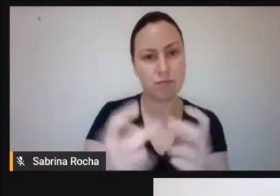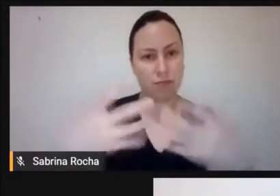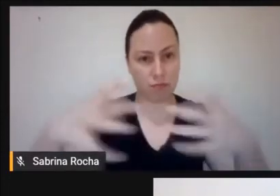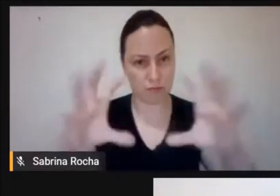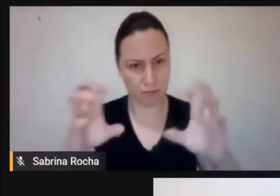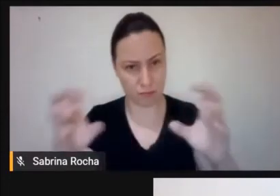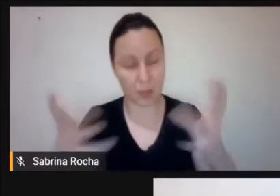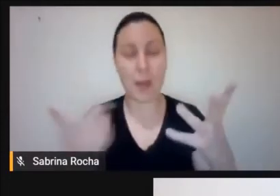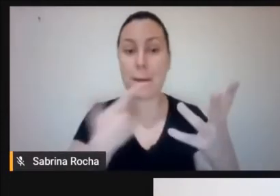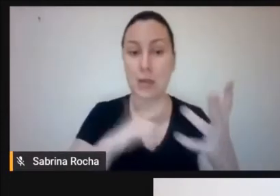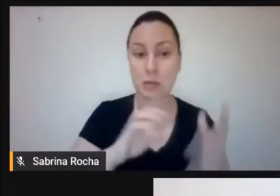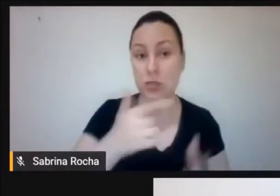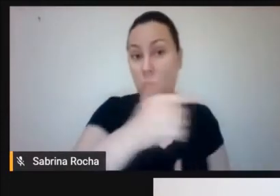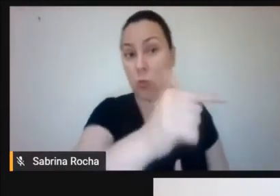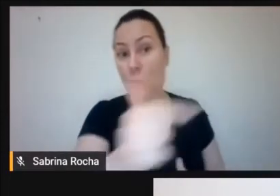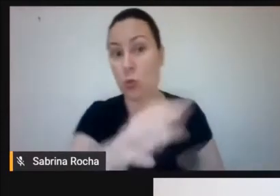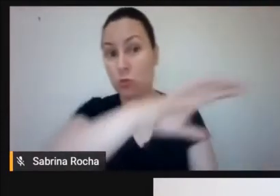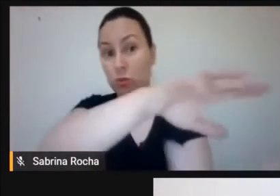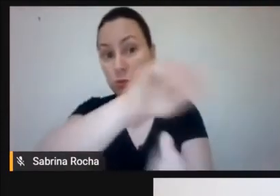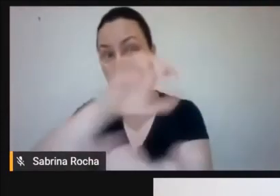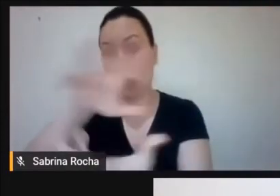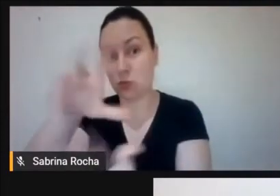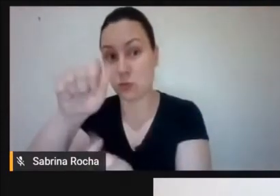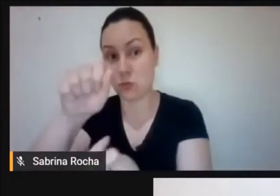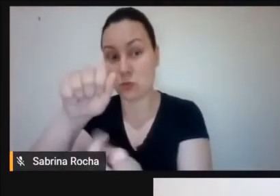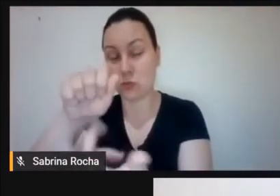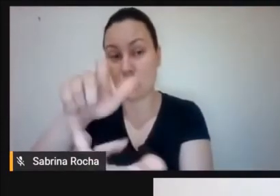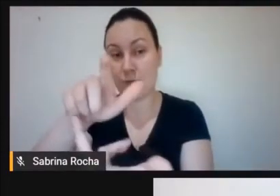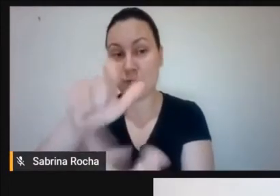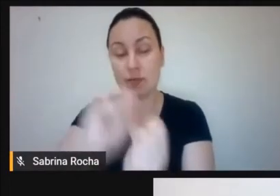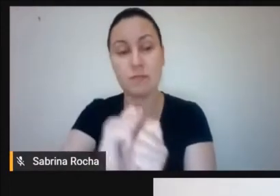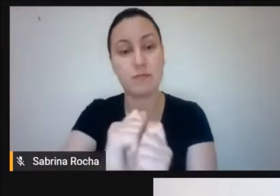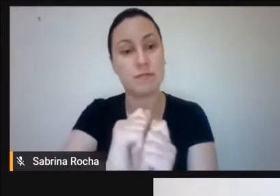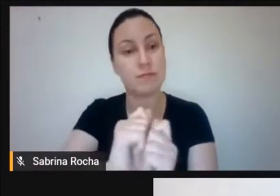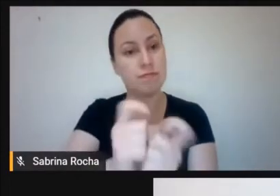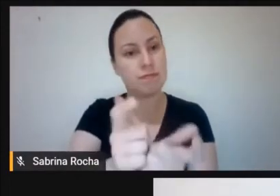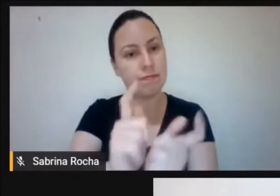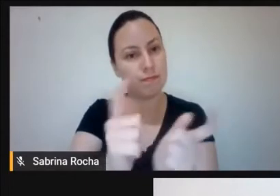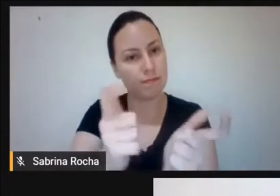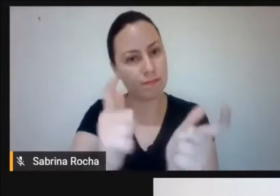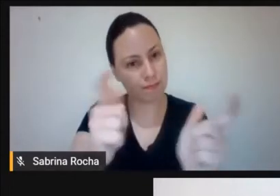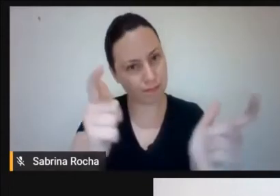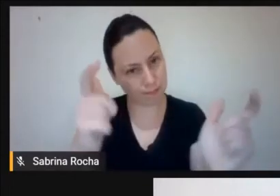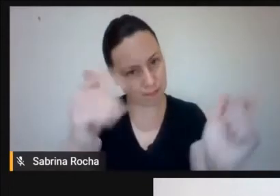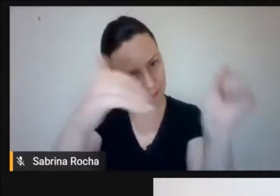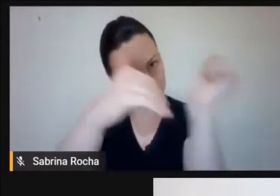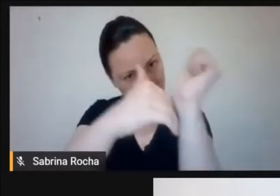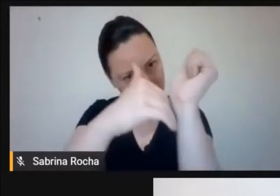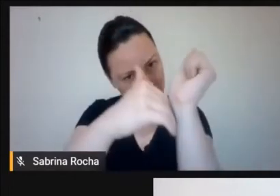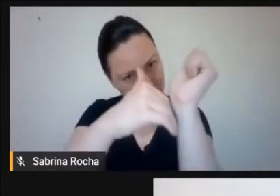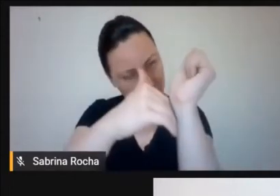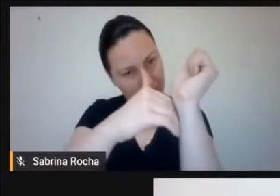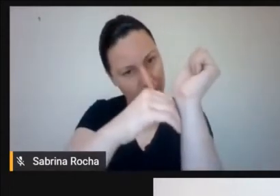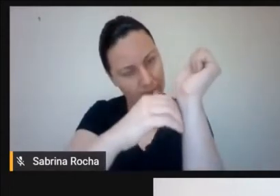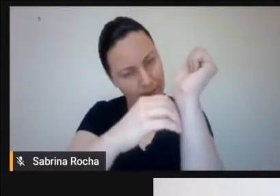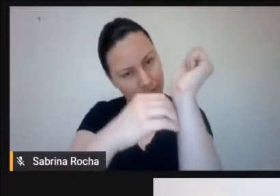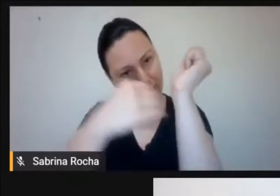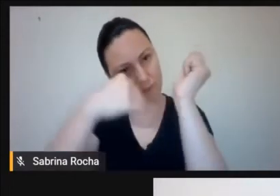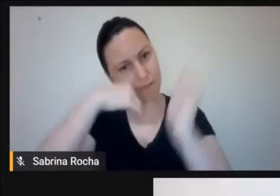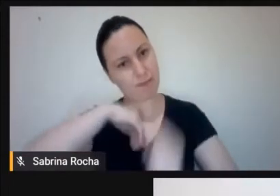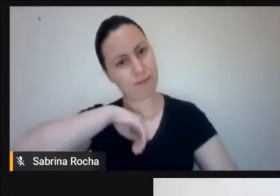outros mundos e ampliar a subjetividade daquelas pessoas que